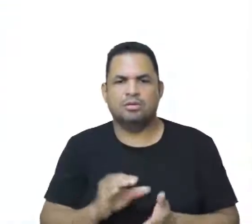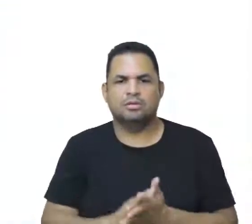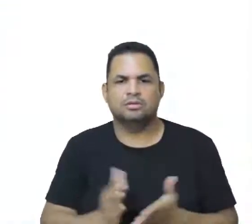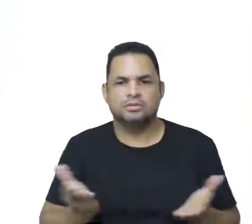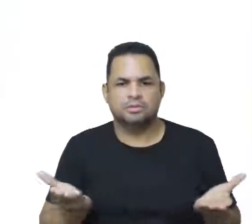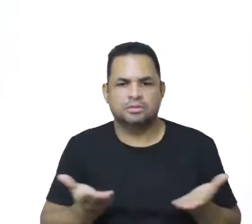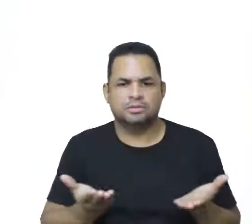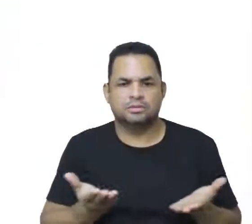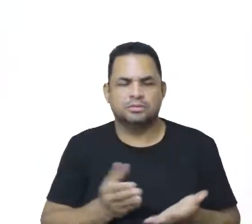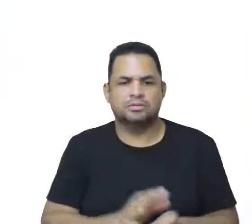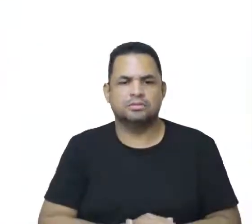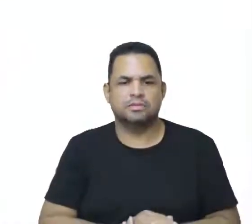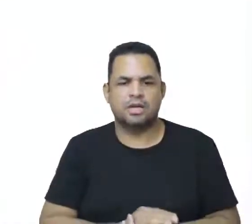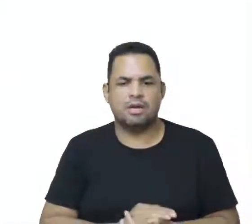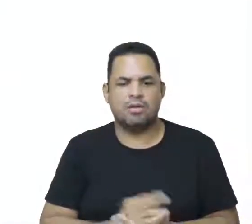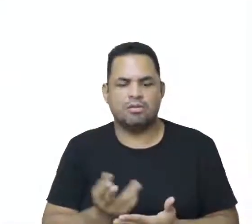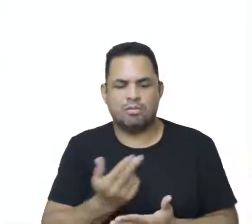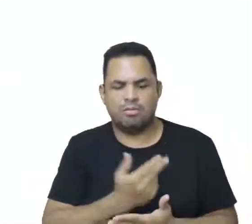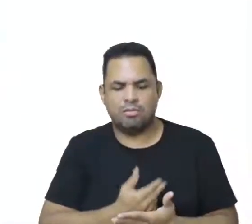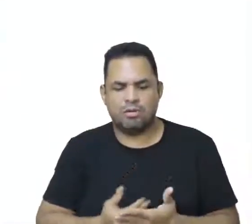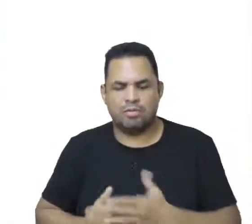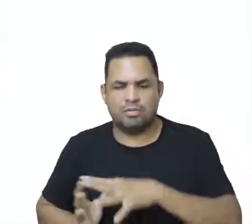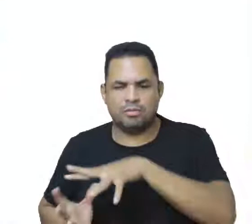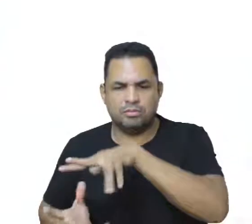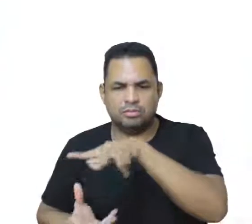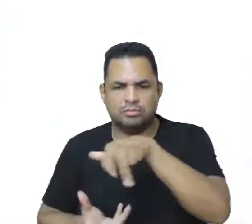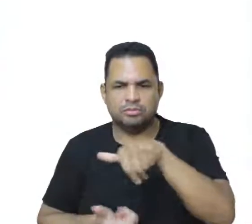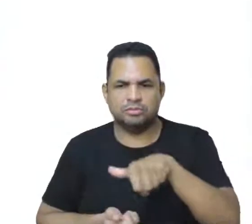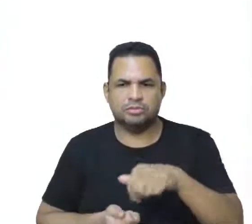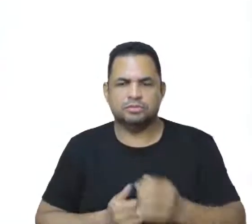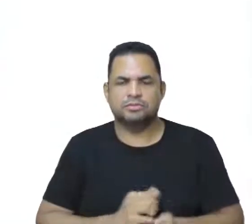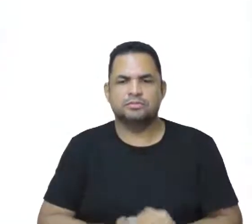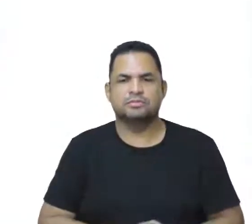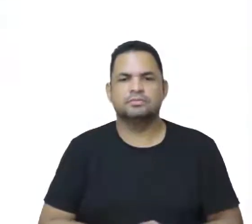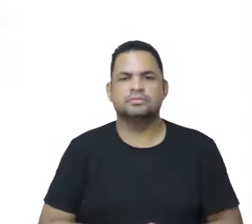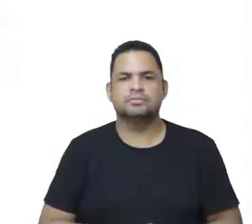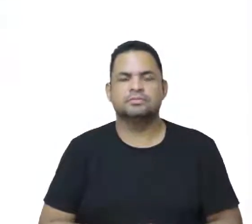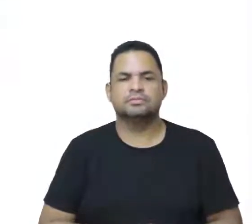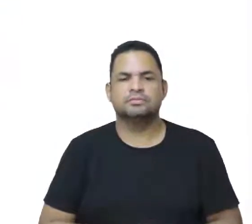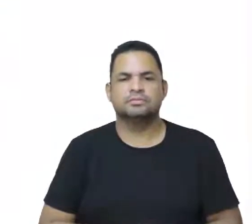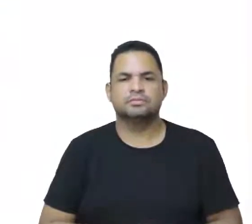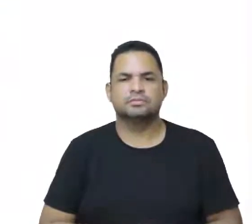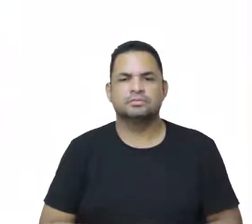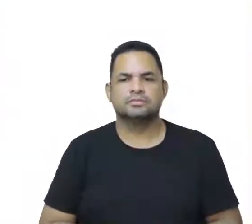Vamos agora ver no mapa mundi. Vamos comigo para o mapa mundi.